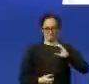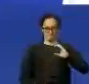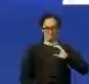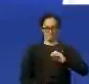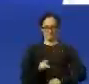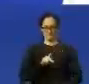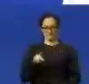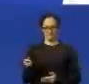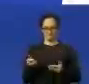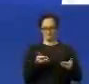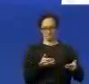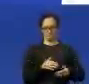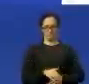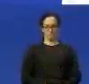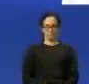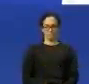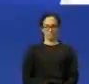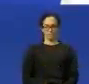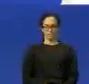com o professor João.